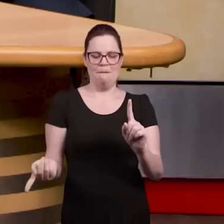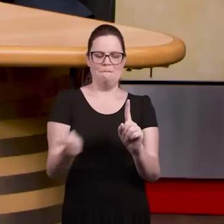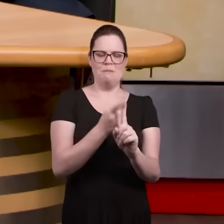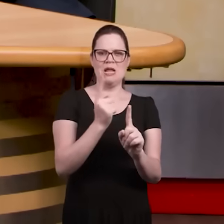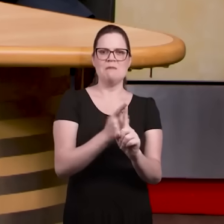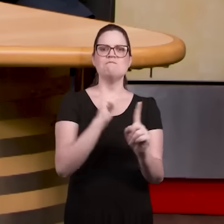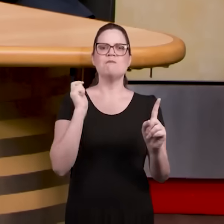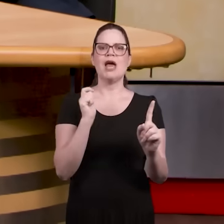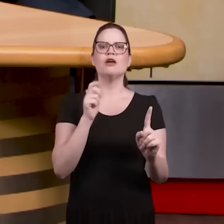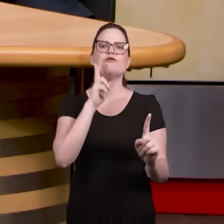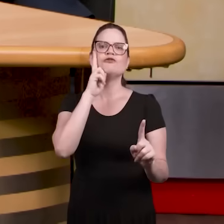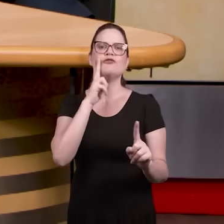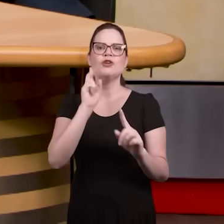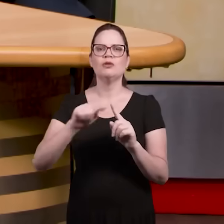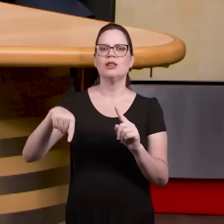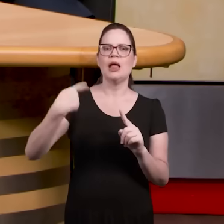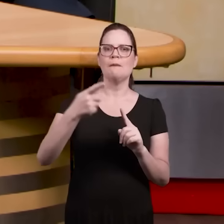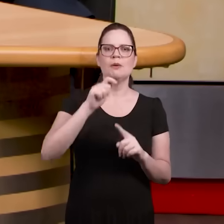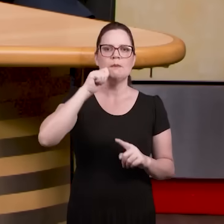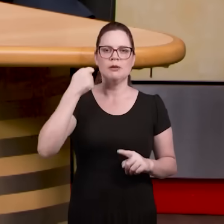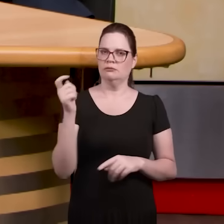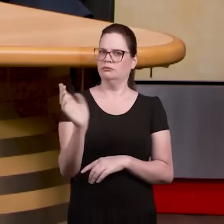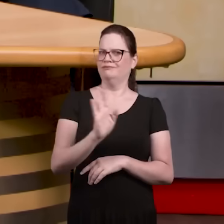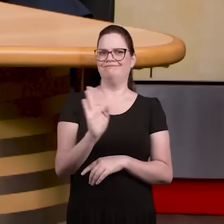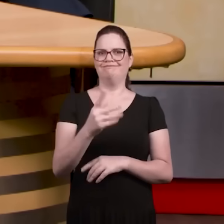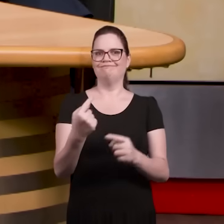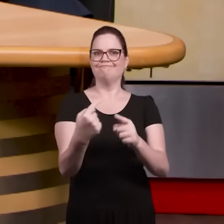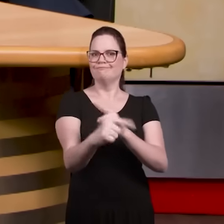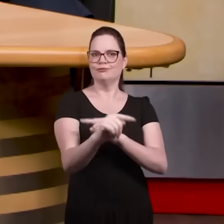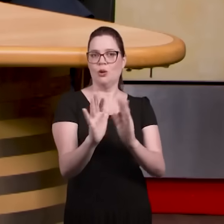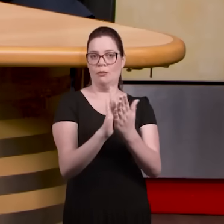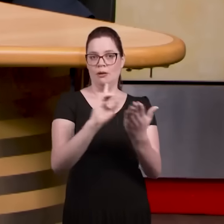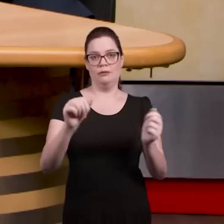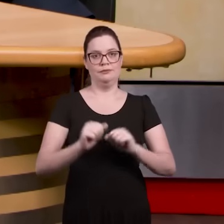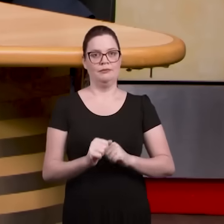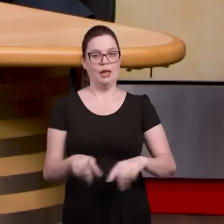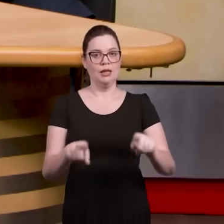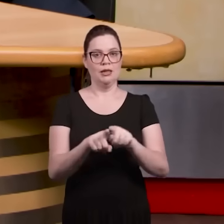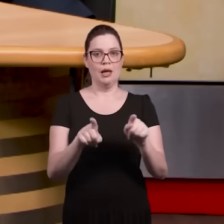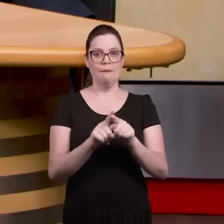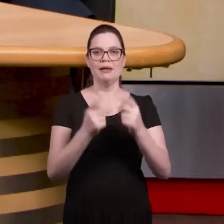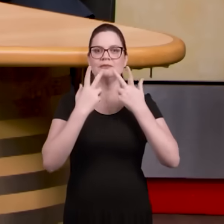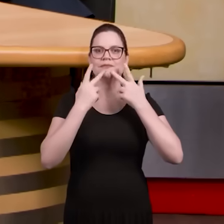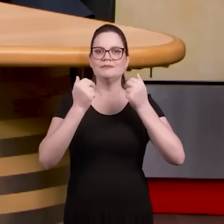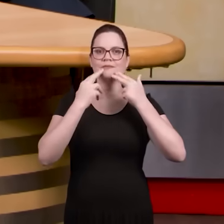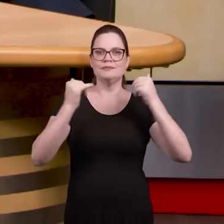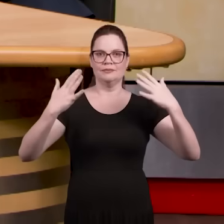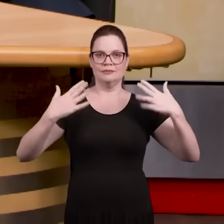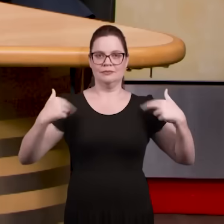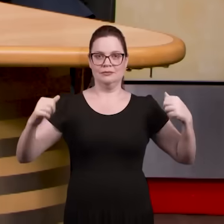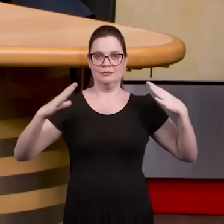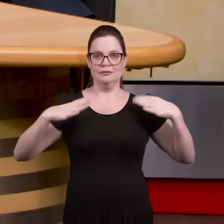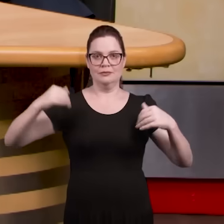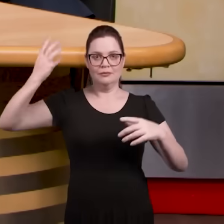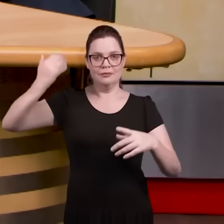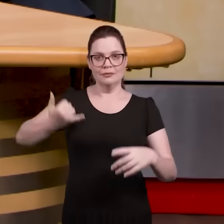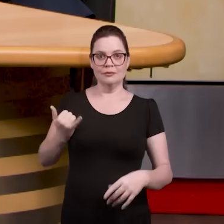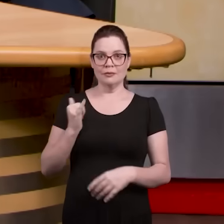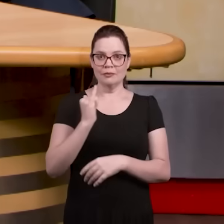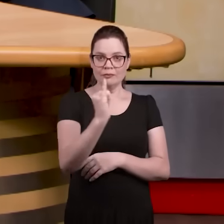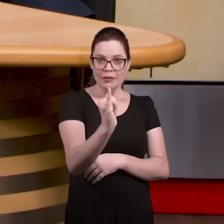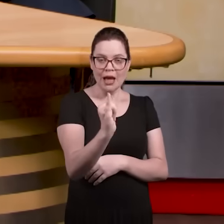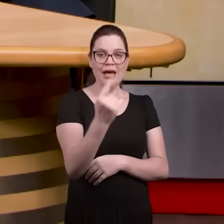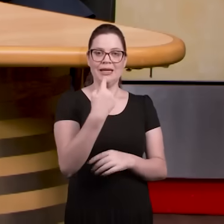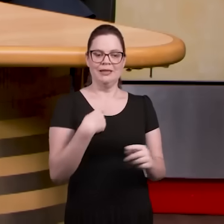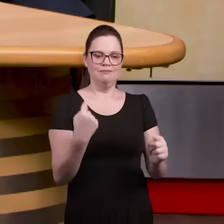desfazendo a palavra. Uma interpretação de língua dando uma orientação que fere a palavra. Não pode, você entrou muito bem nisso. Então, o